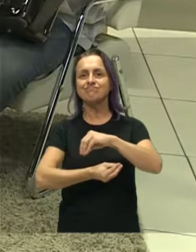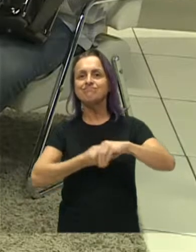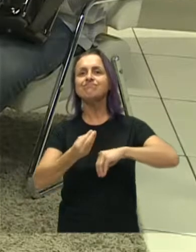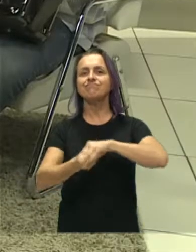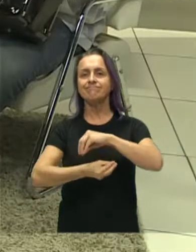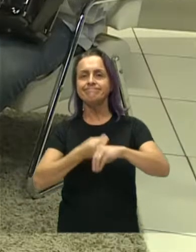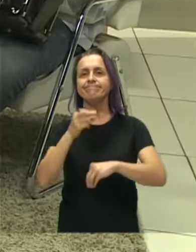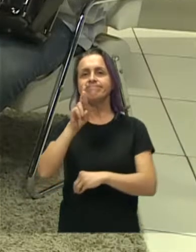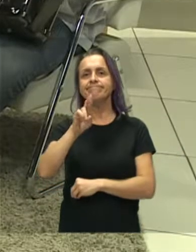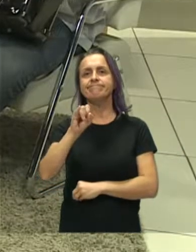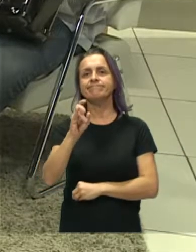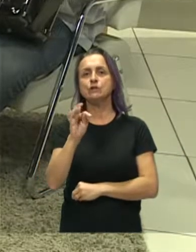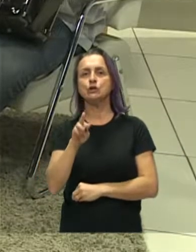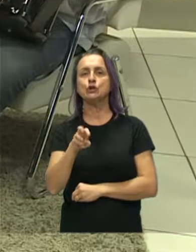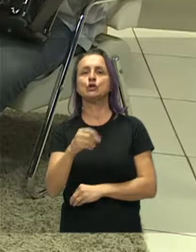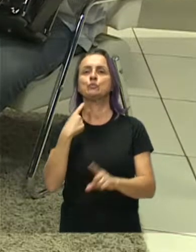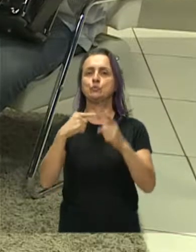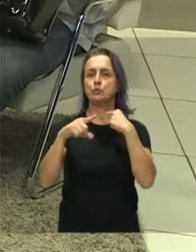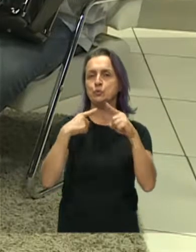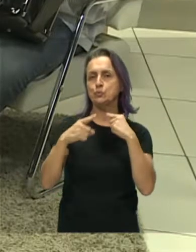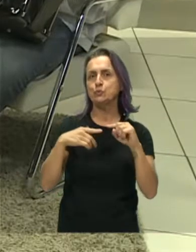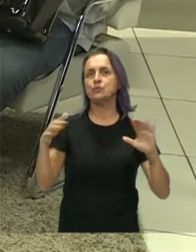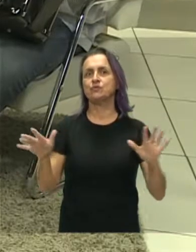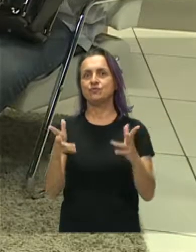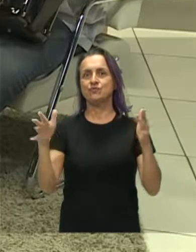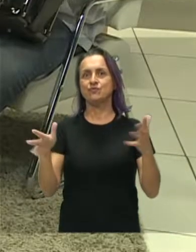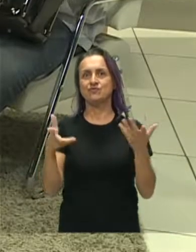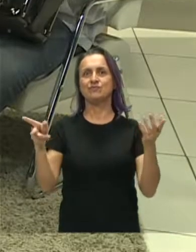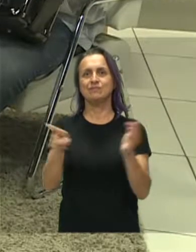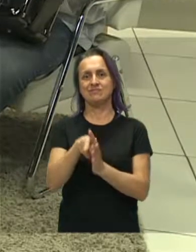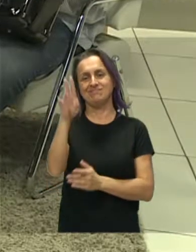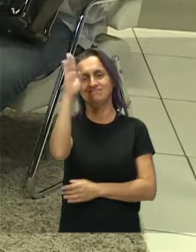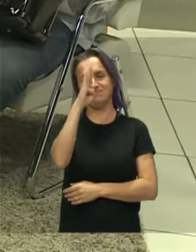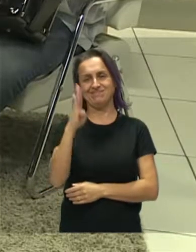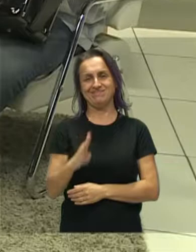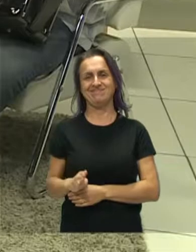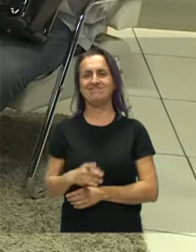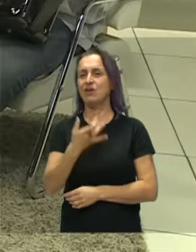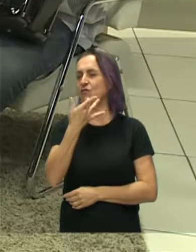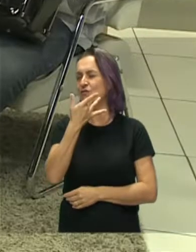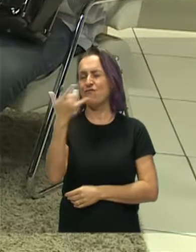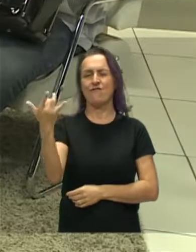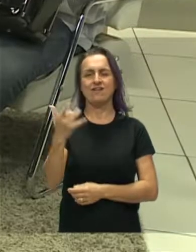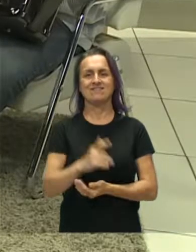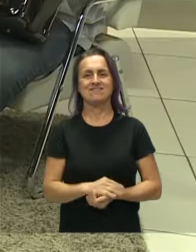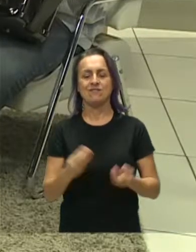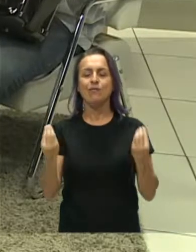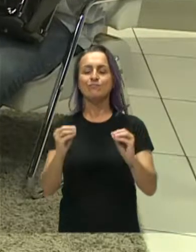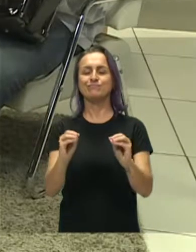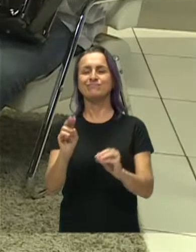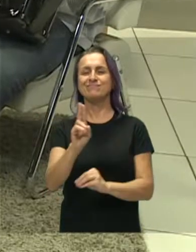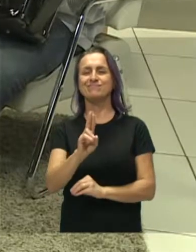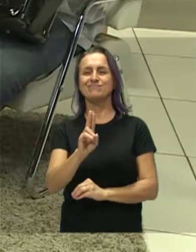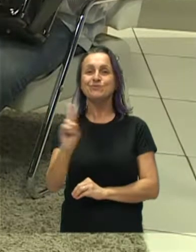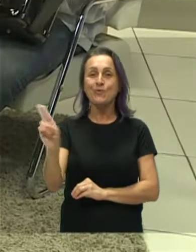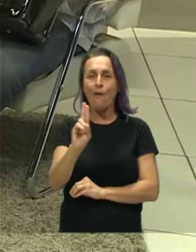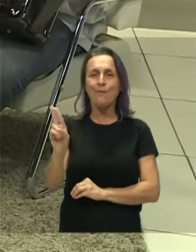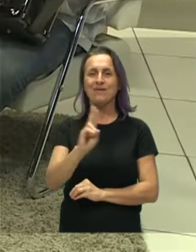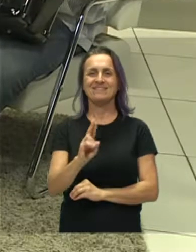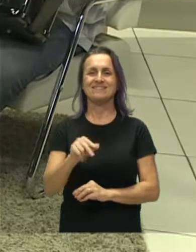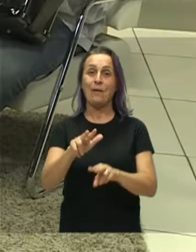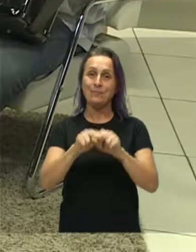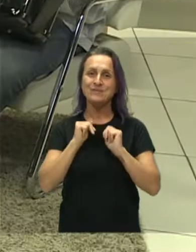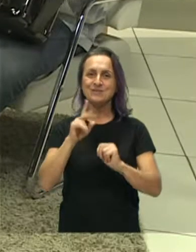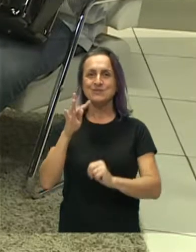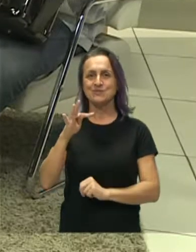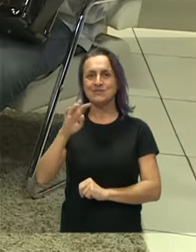de ritmos, de música, de estilos mais brasileiros. E daí foi muito fácil botar o nome nele, Tempero Brasileiro. E graças a Deus, assim que ele